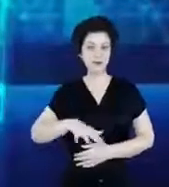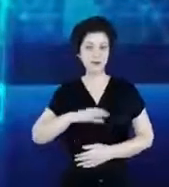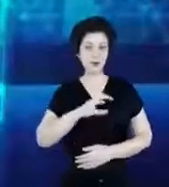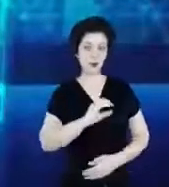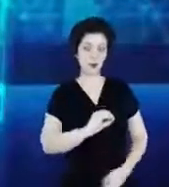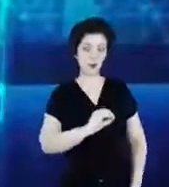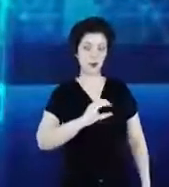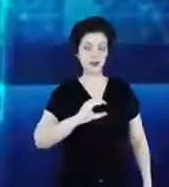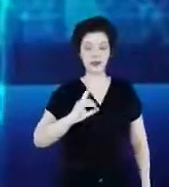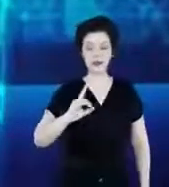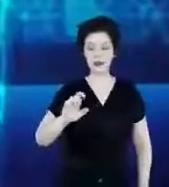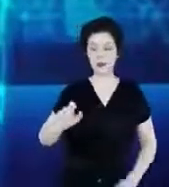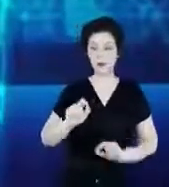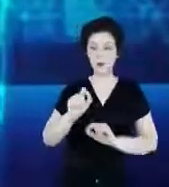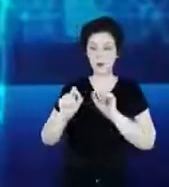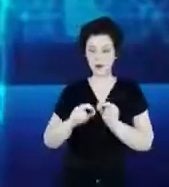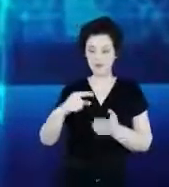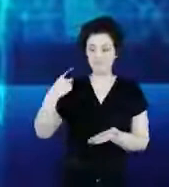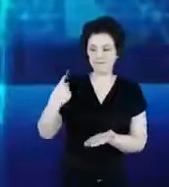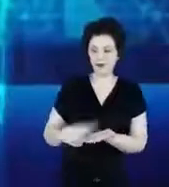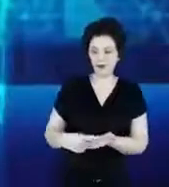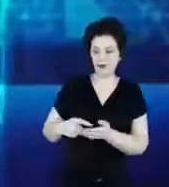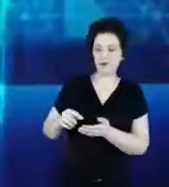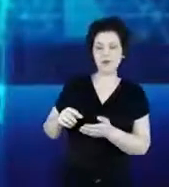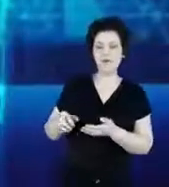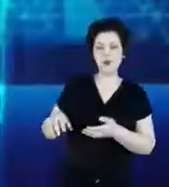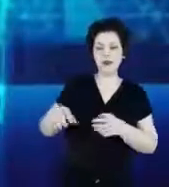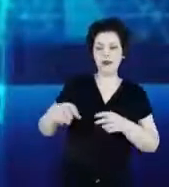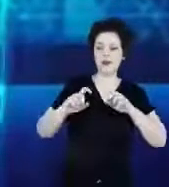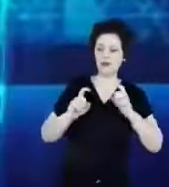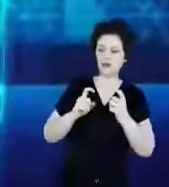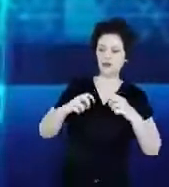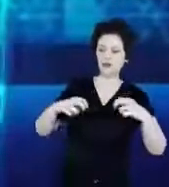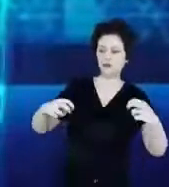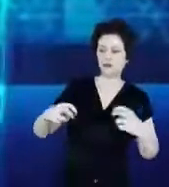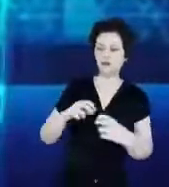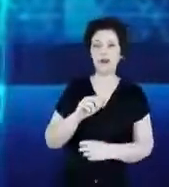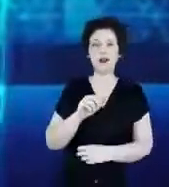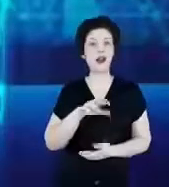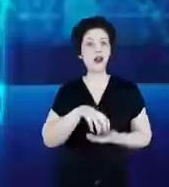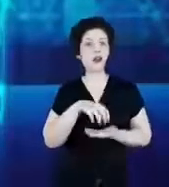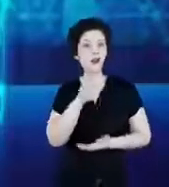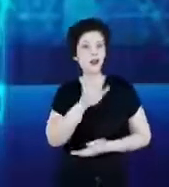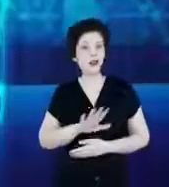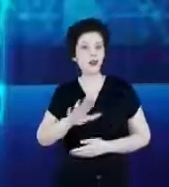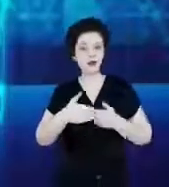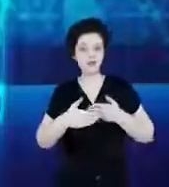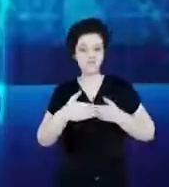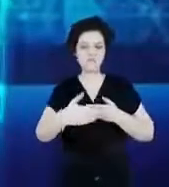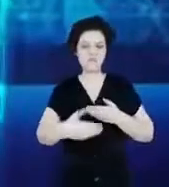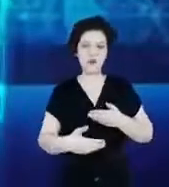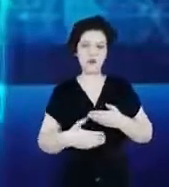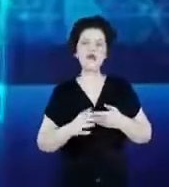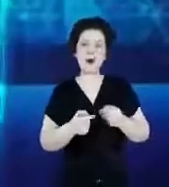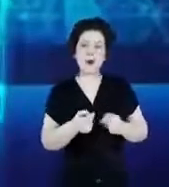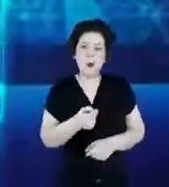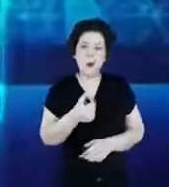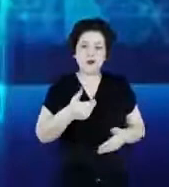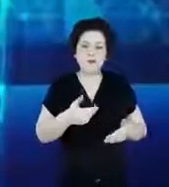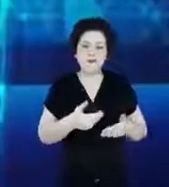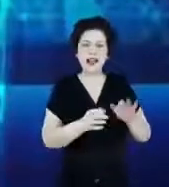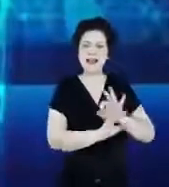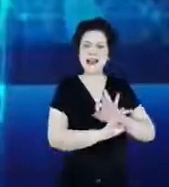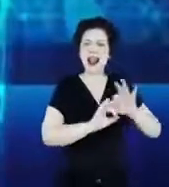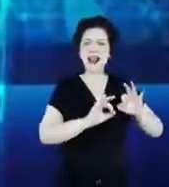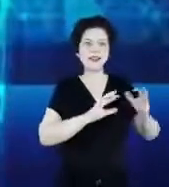realizou um peer review na agência e destacou que a ANEEL é um órgão regulador que está a um passo de ter excelência